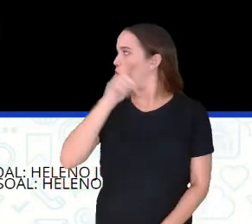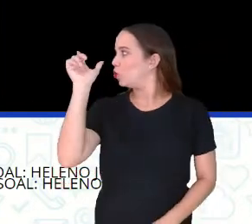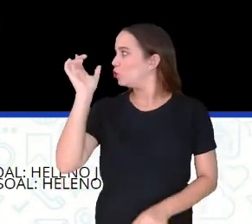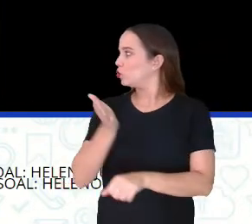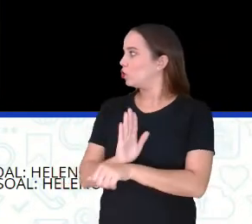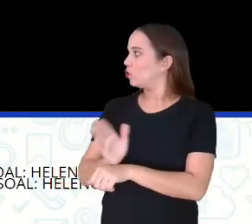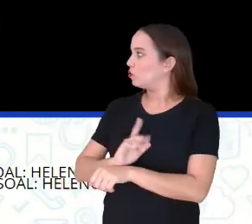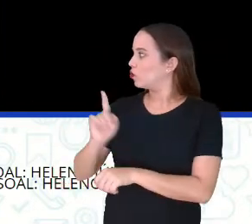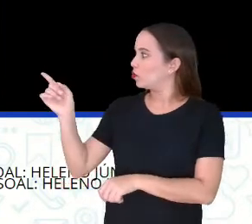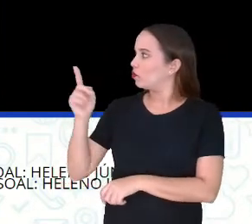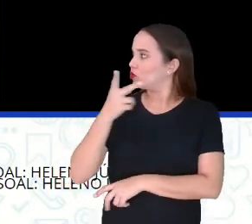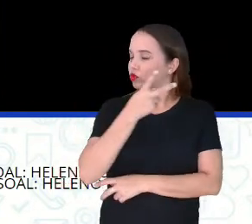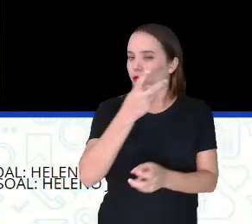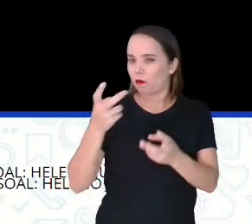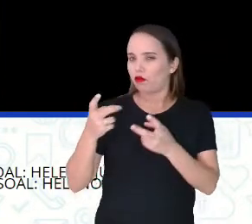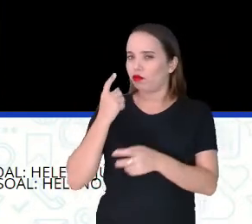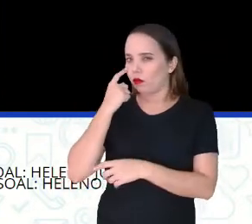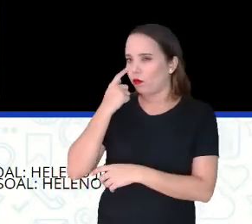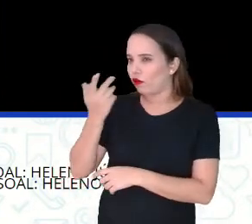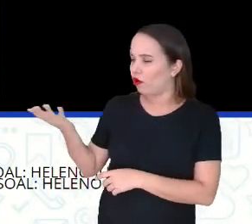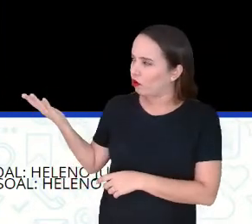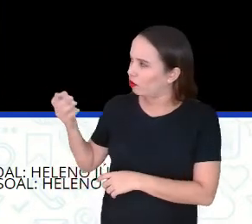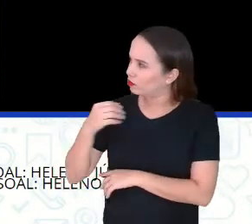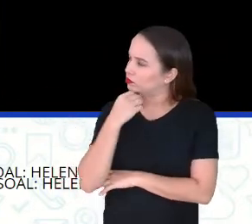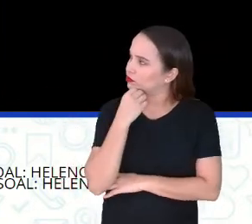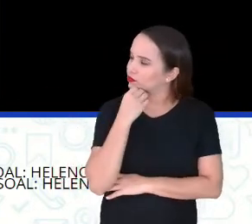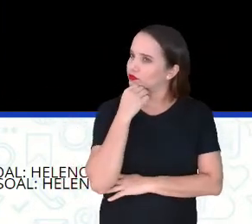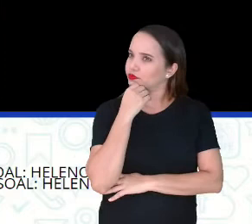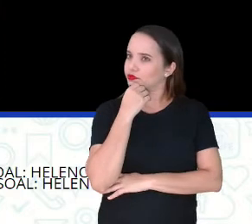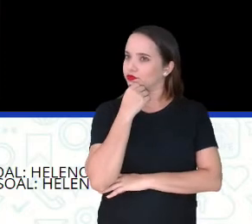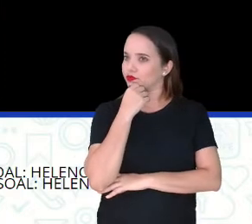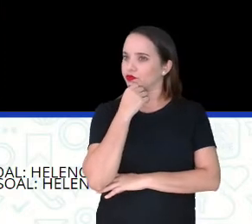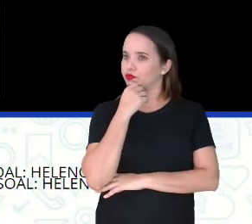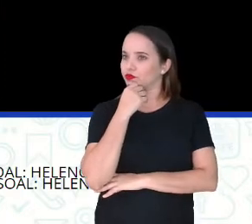para vocês verem. Aí, podem observar